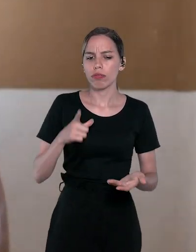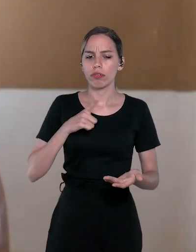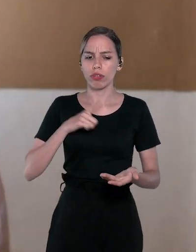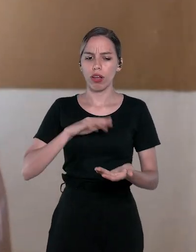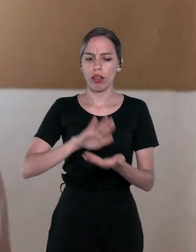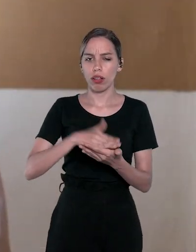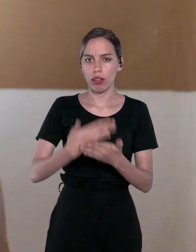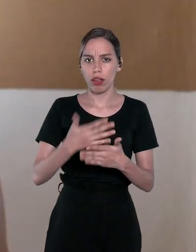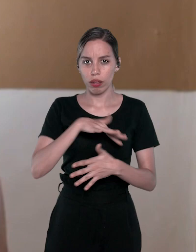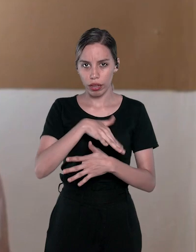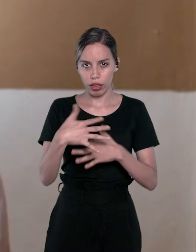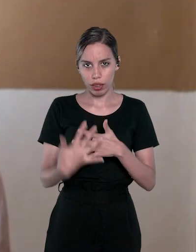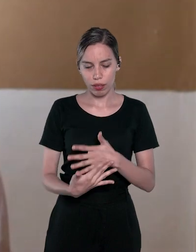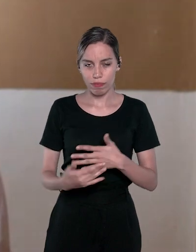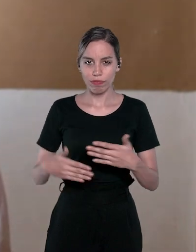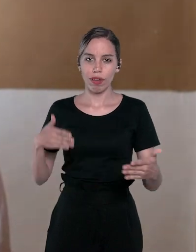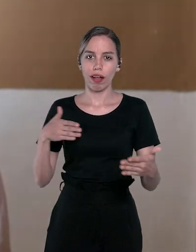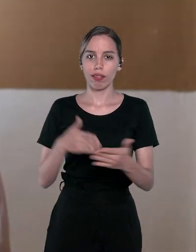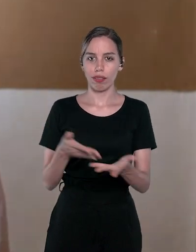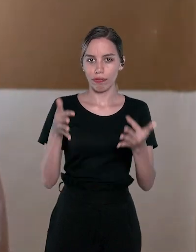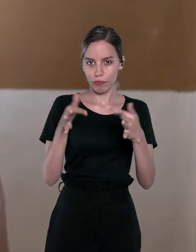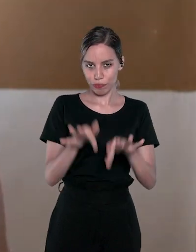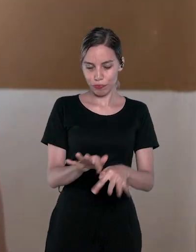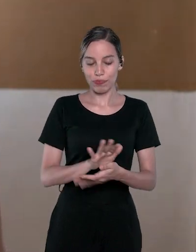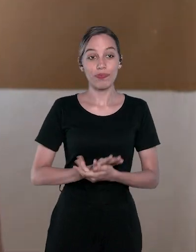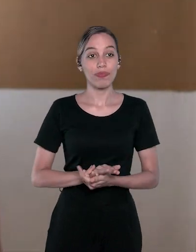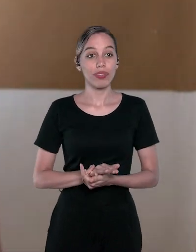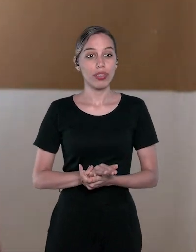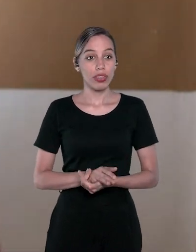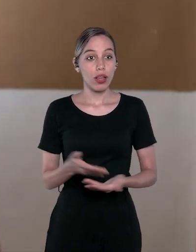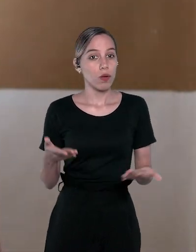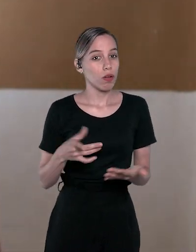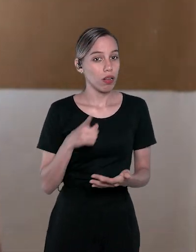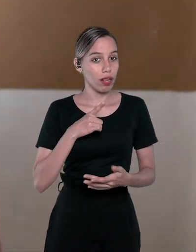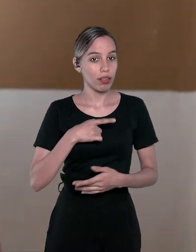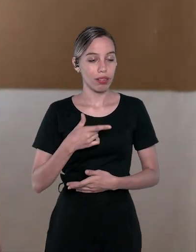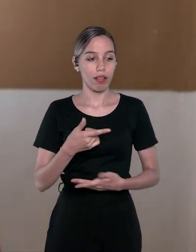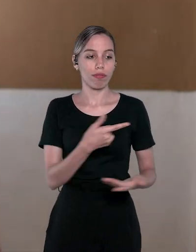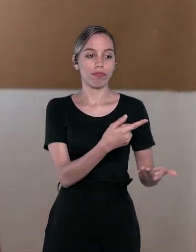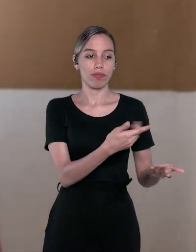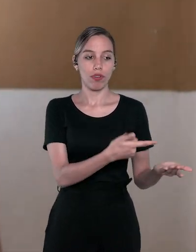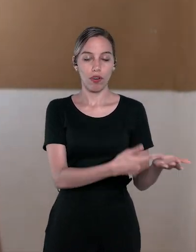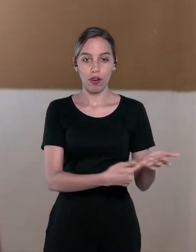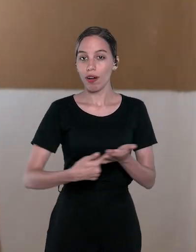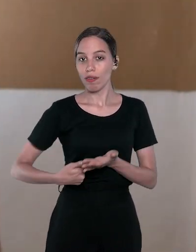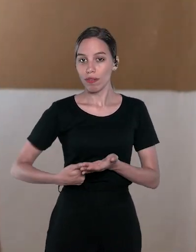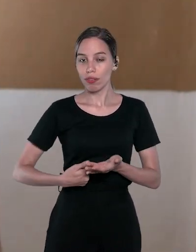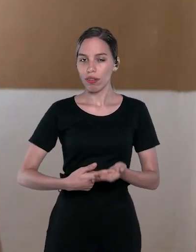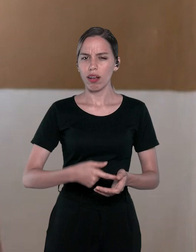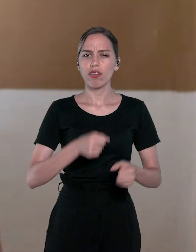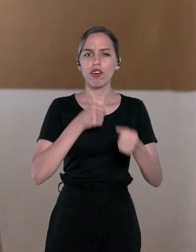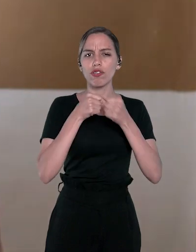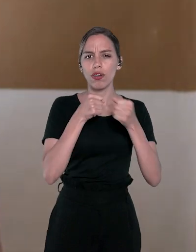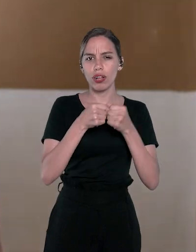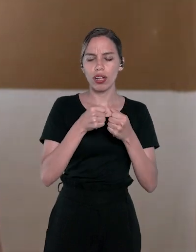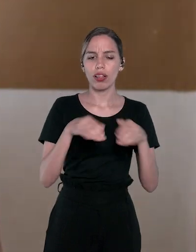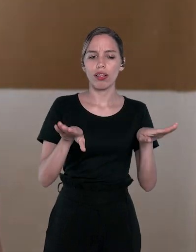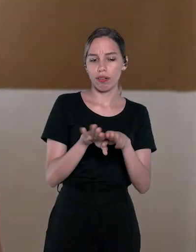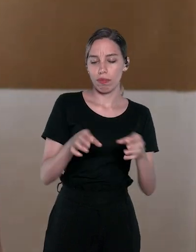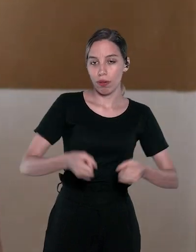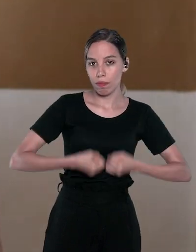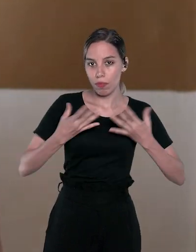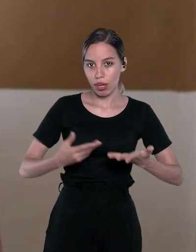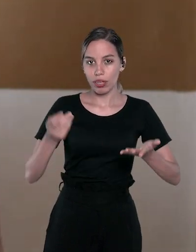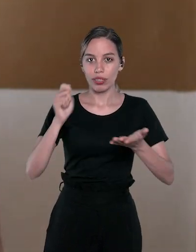intérprete de Libras, que vai com a gente até o final do programa. E hoje a gente tem a alegria de receber o jornalista, o